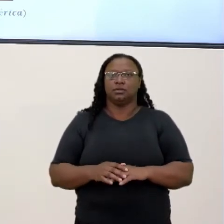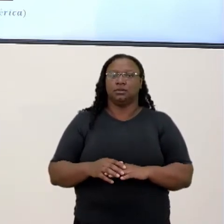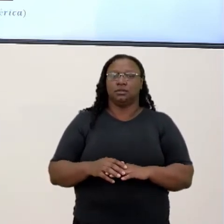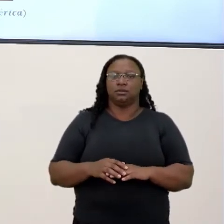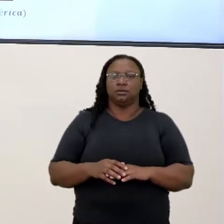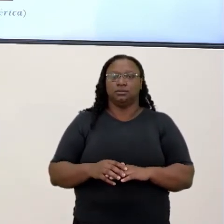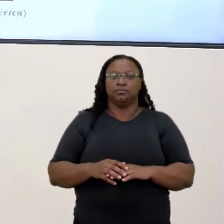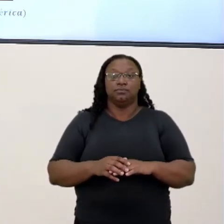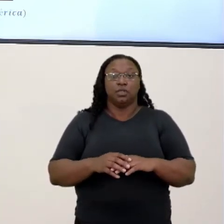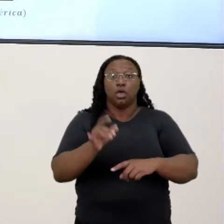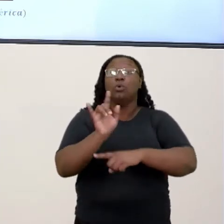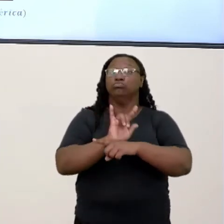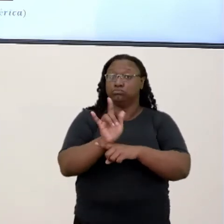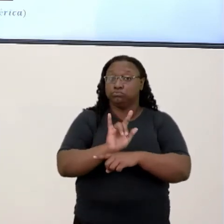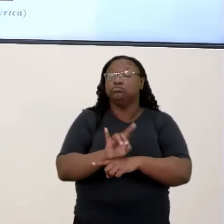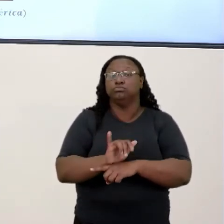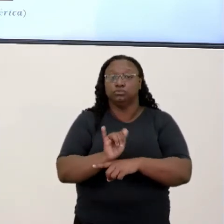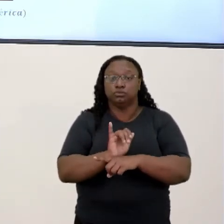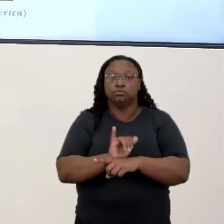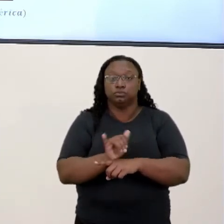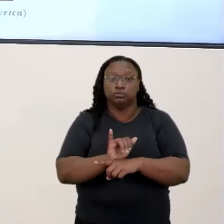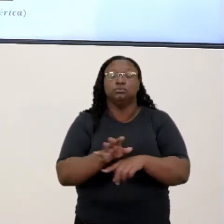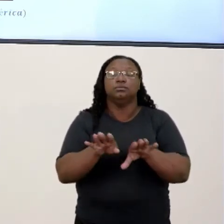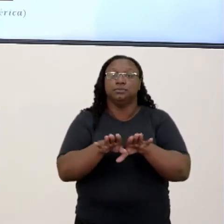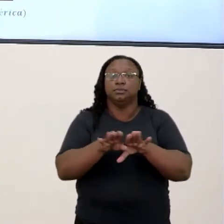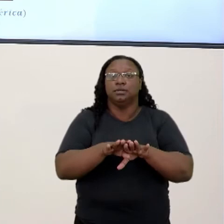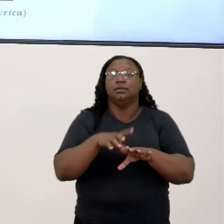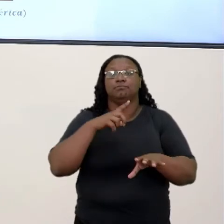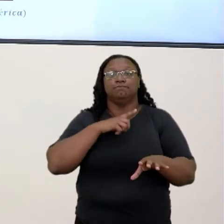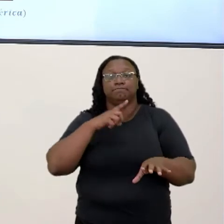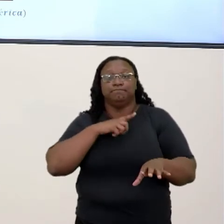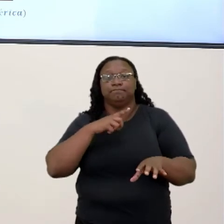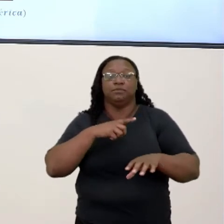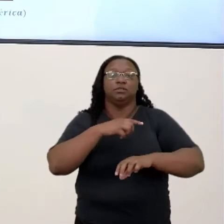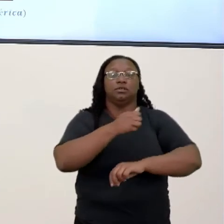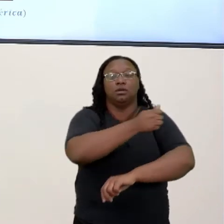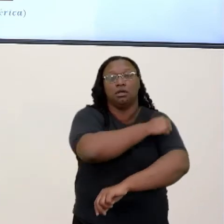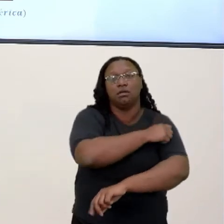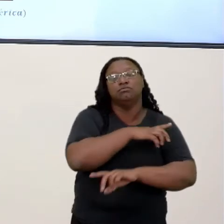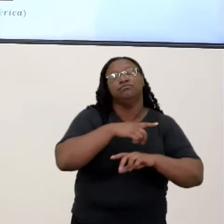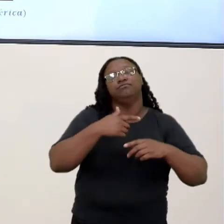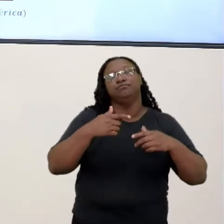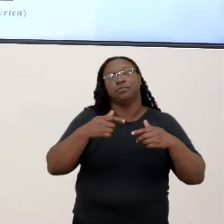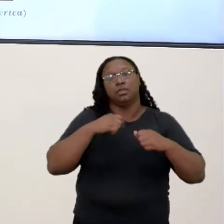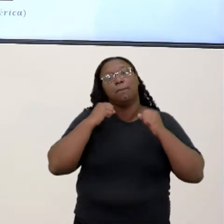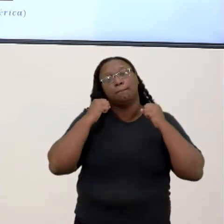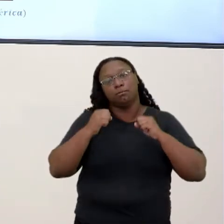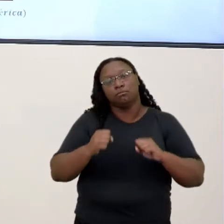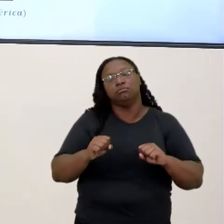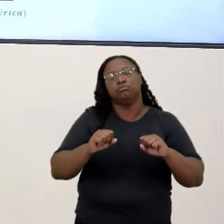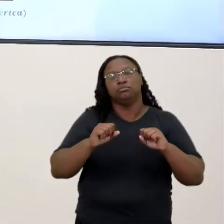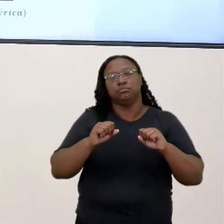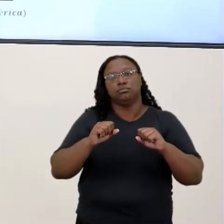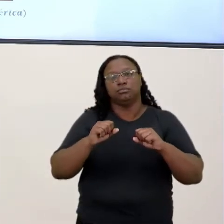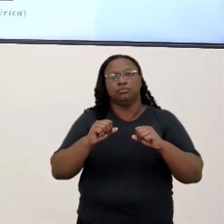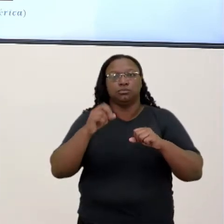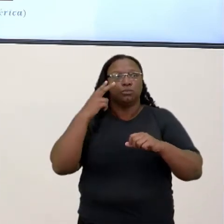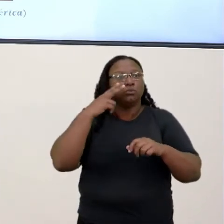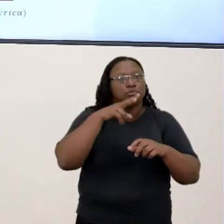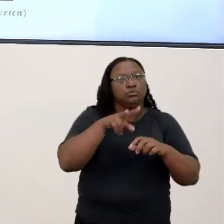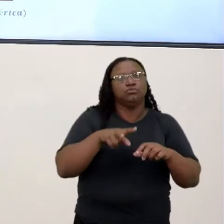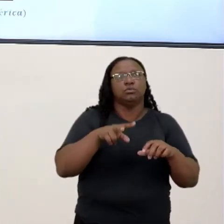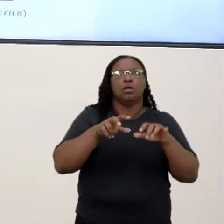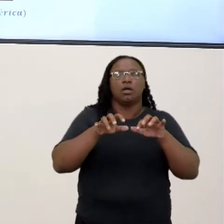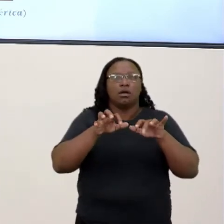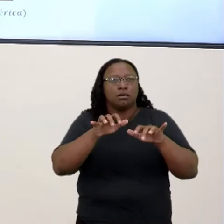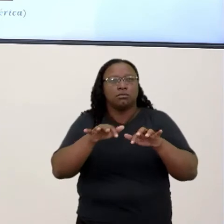YouTube, você tem aulas disponíveis aí sobre para mexer em Excel, para mexer em todas esses instrumentos